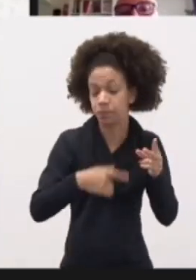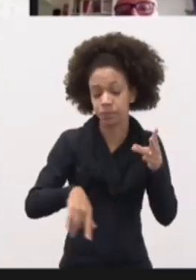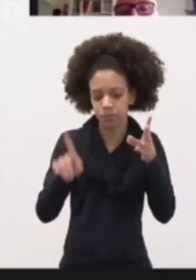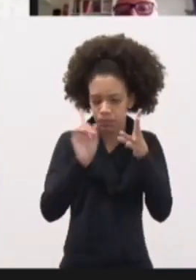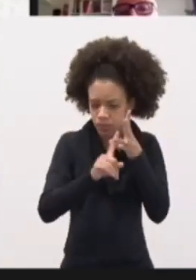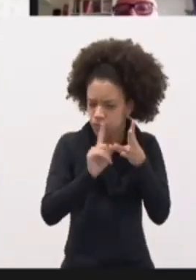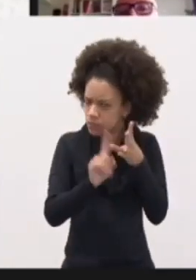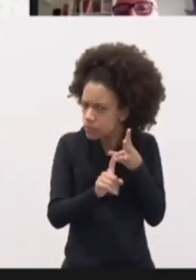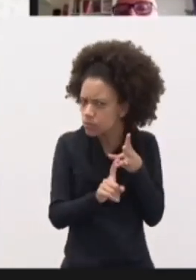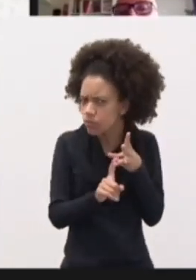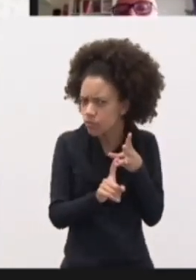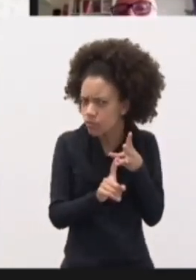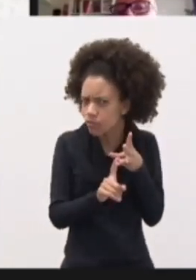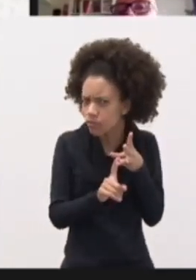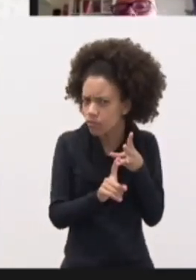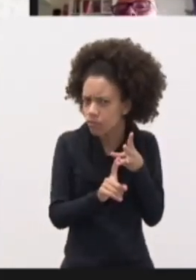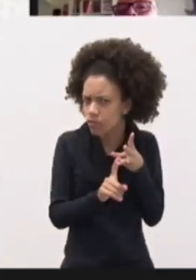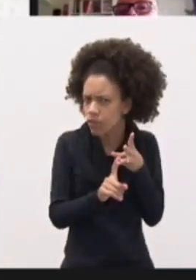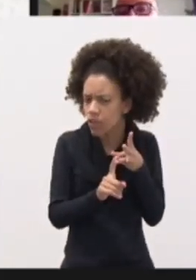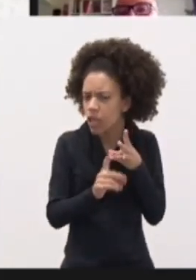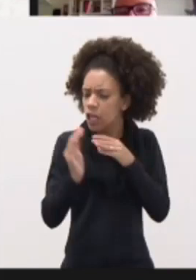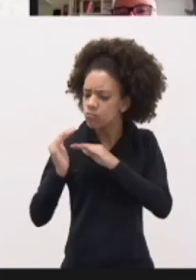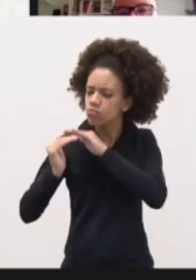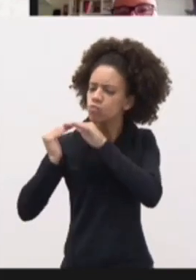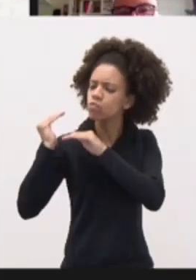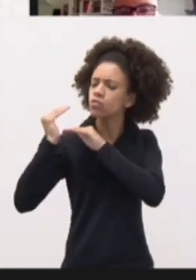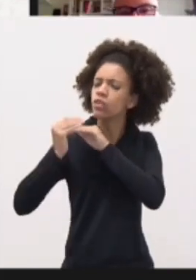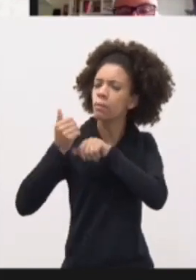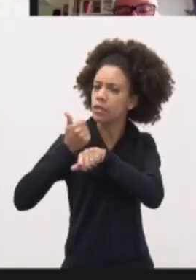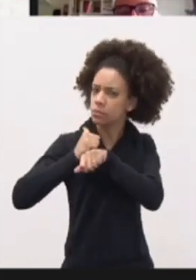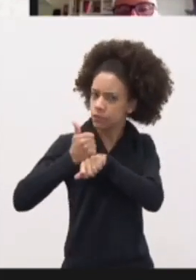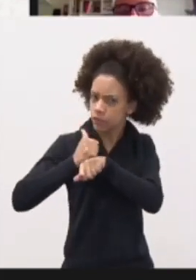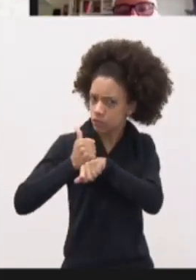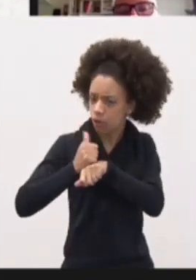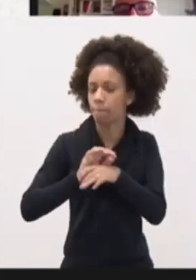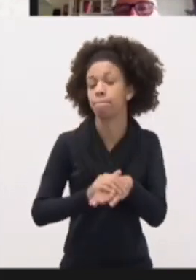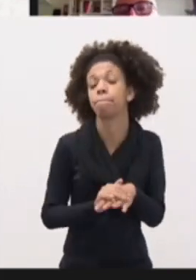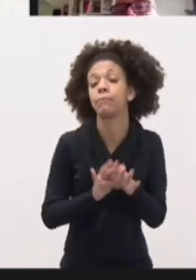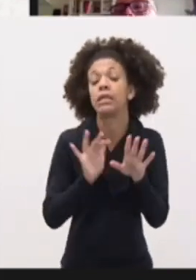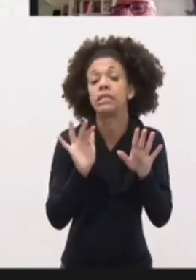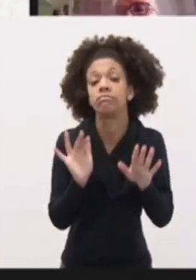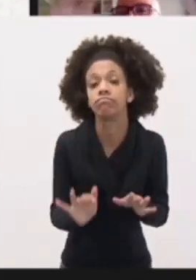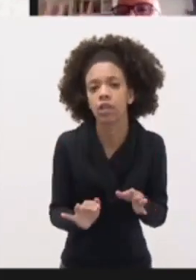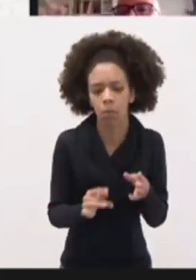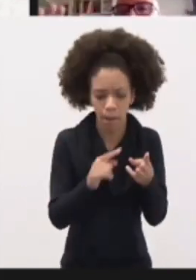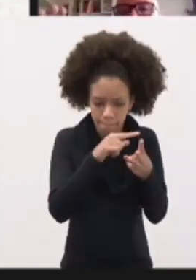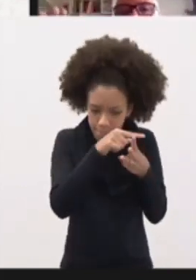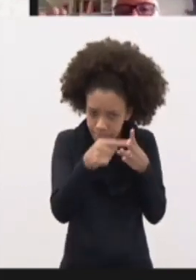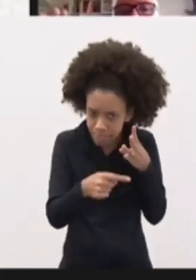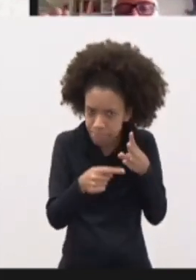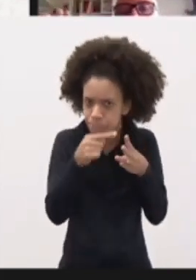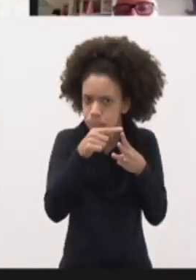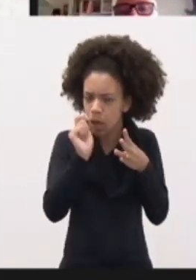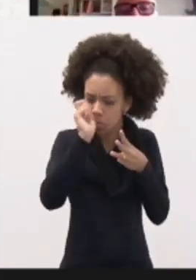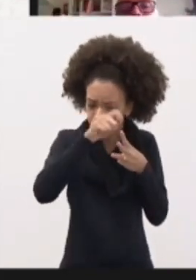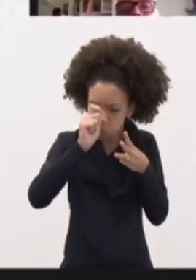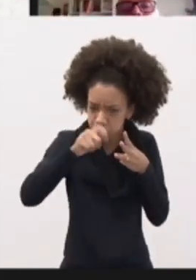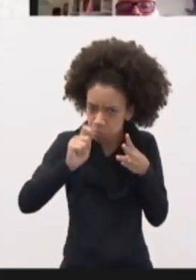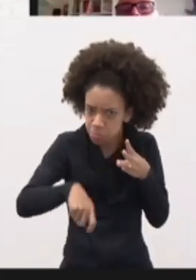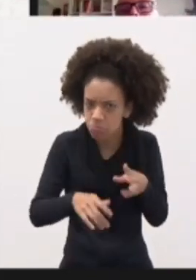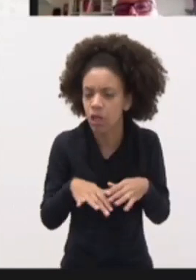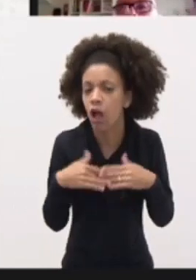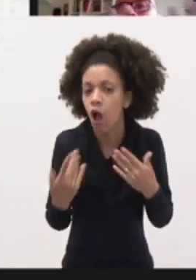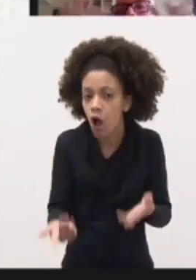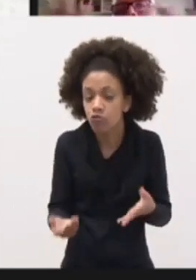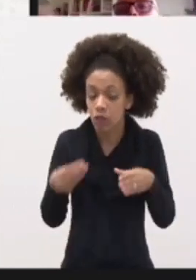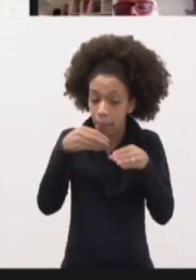e um pilar da área de desenvolvimento profissional, né? Então, é uma matriz de competências, onde dentro